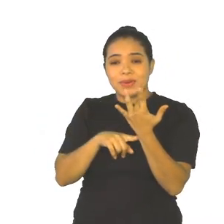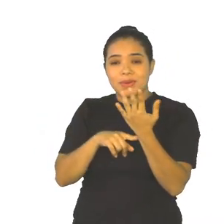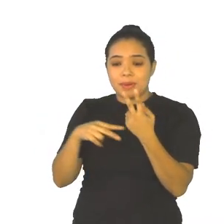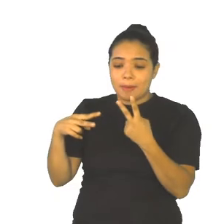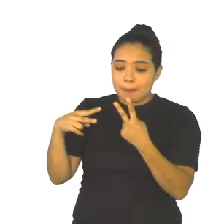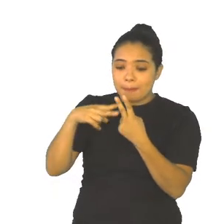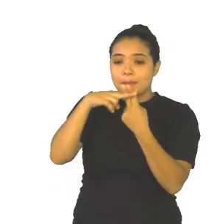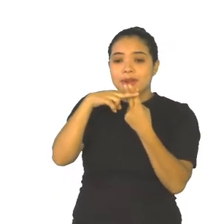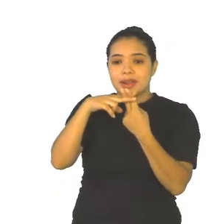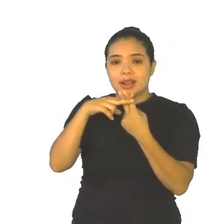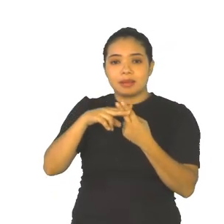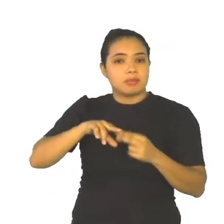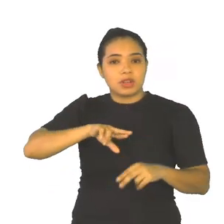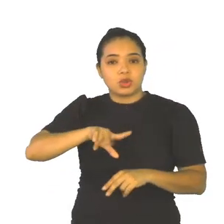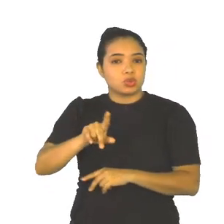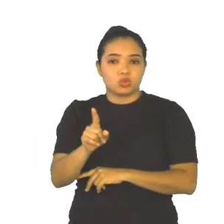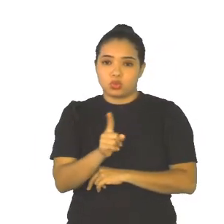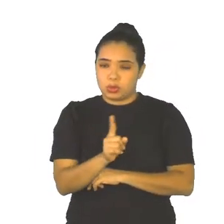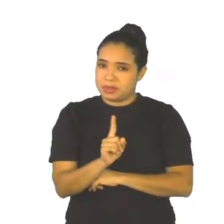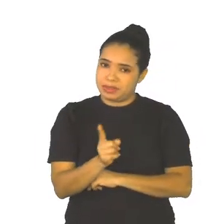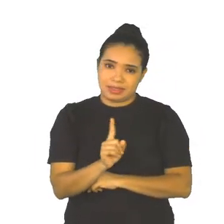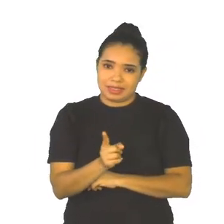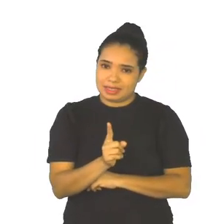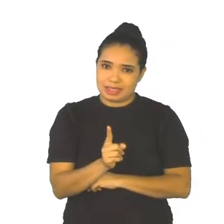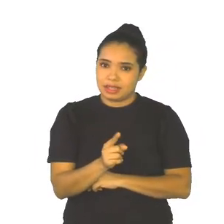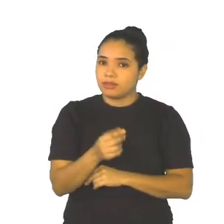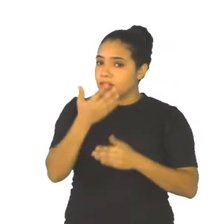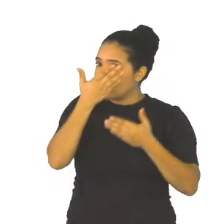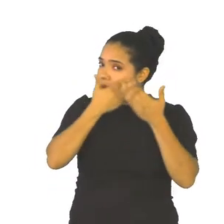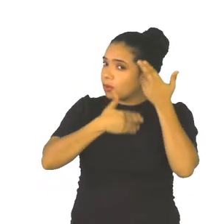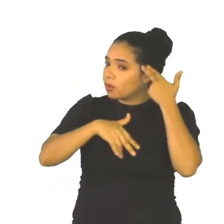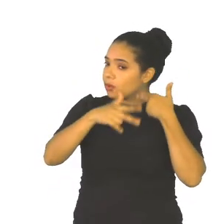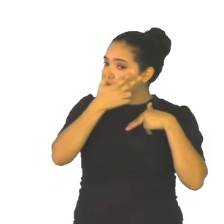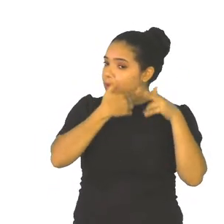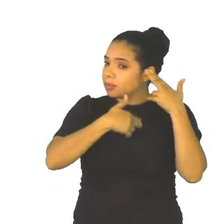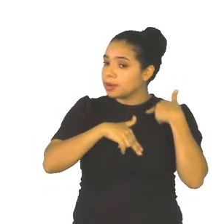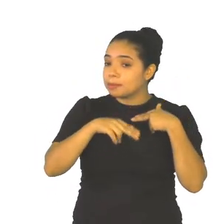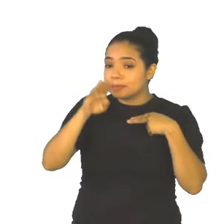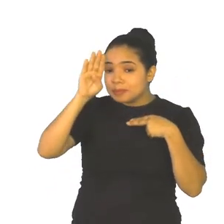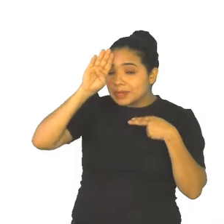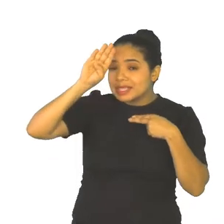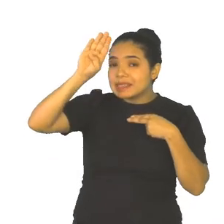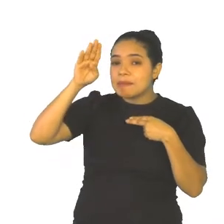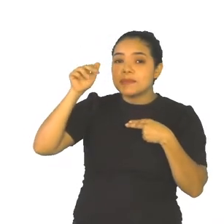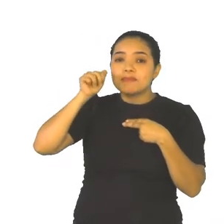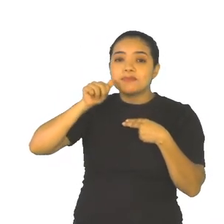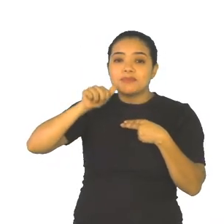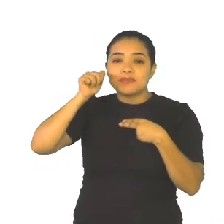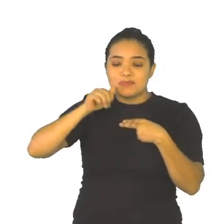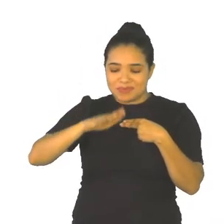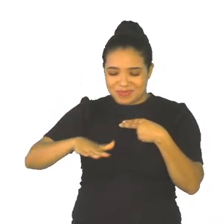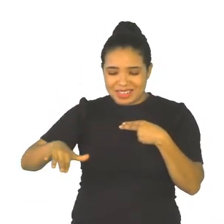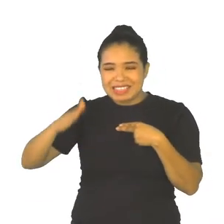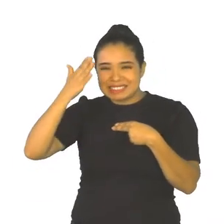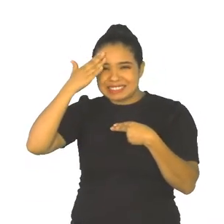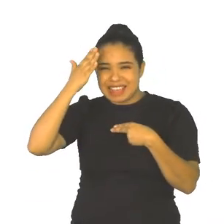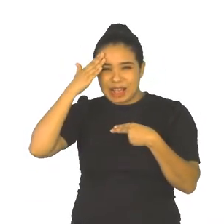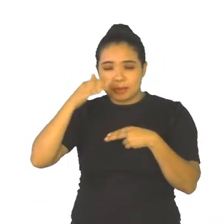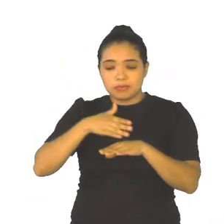era isso. Quando a gente vai cortar o cabelo, principalmente as meninas sabem muito bem como é isso. Que vai lá cortar